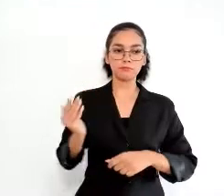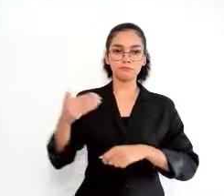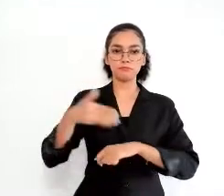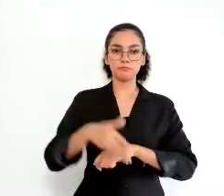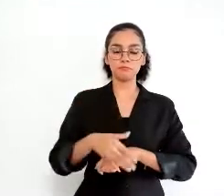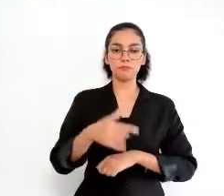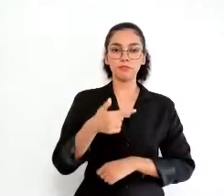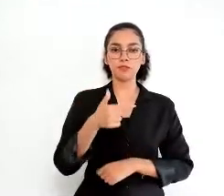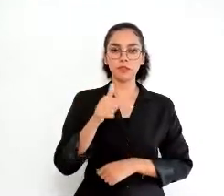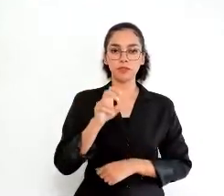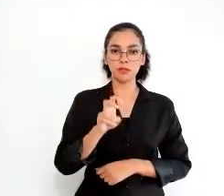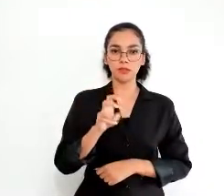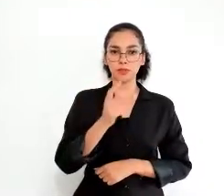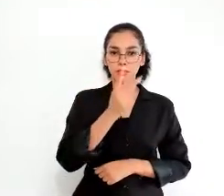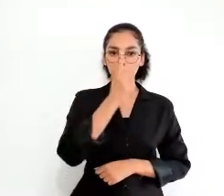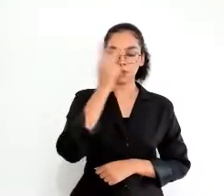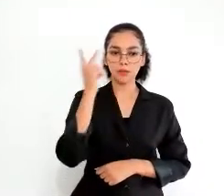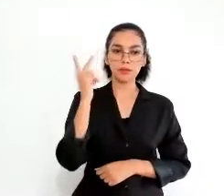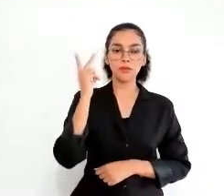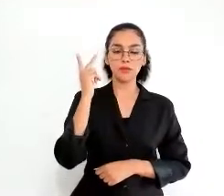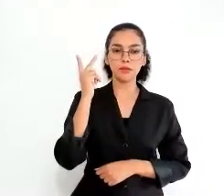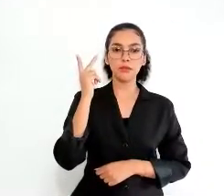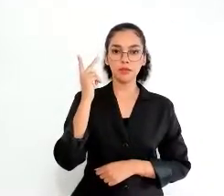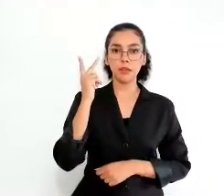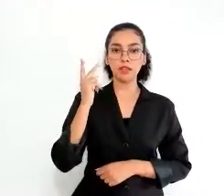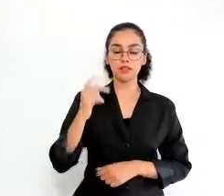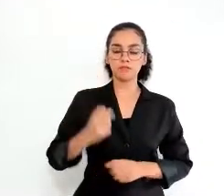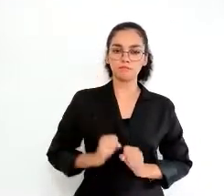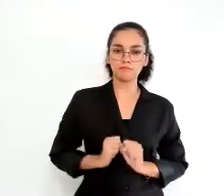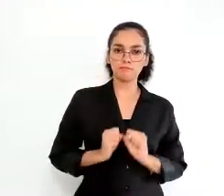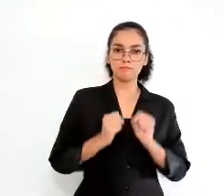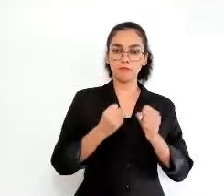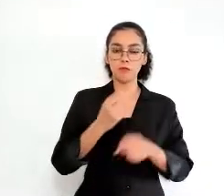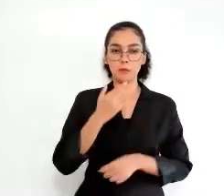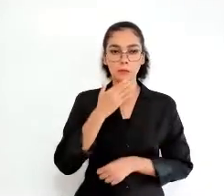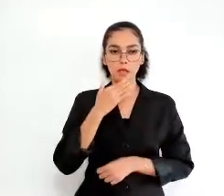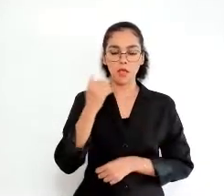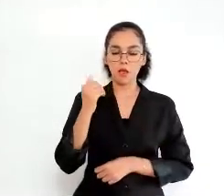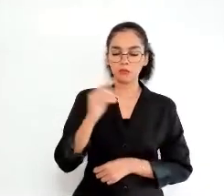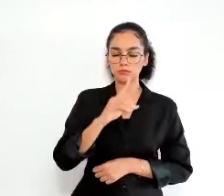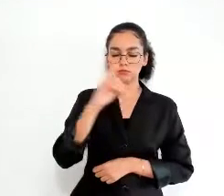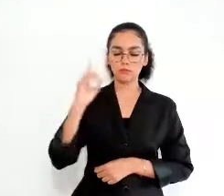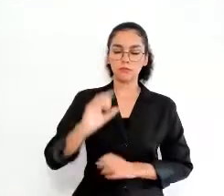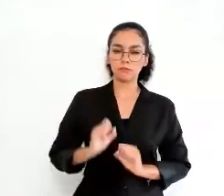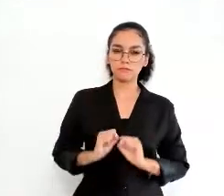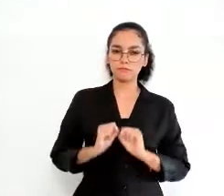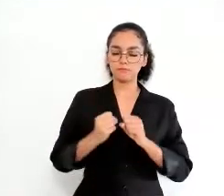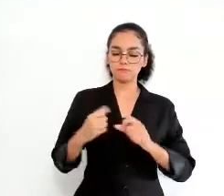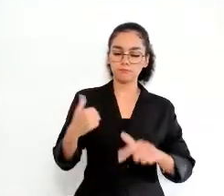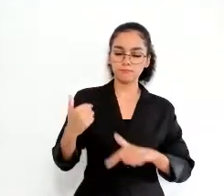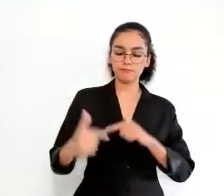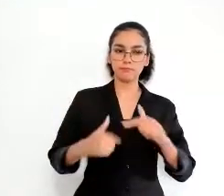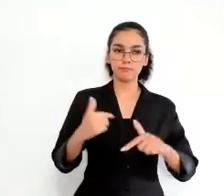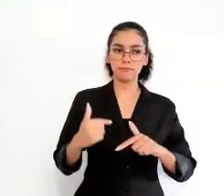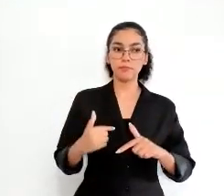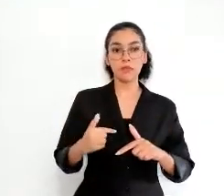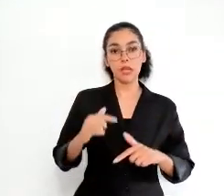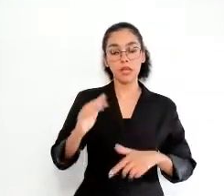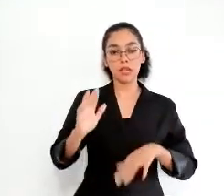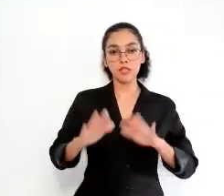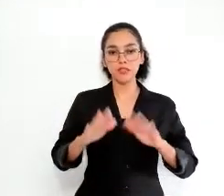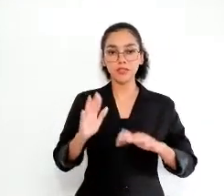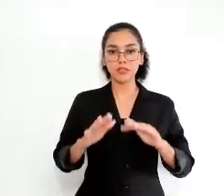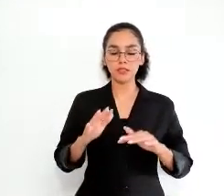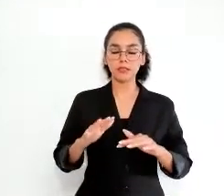que dedicaram e ainda dedicam o melhor de seus dias, muitas vezes com sacrifícios